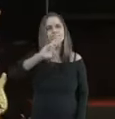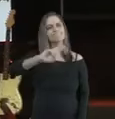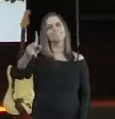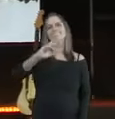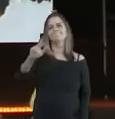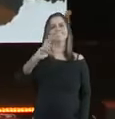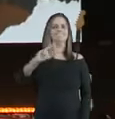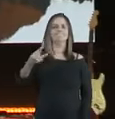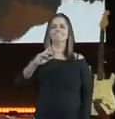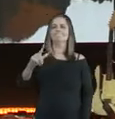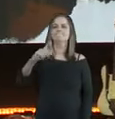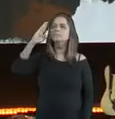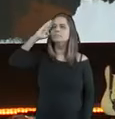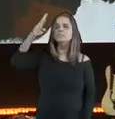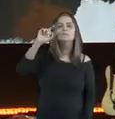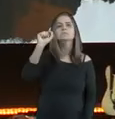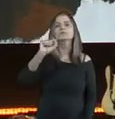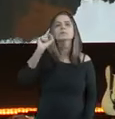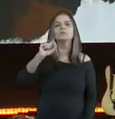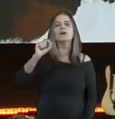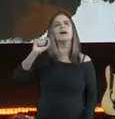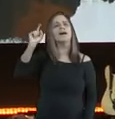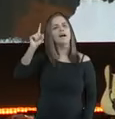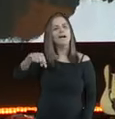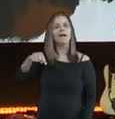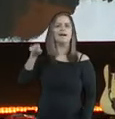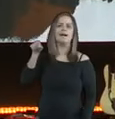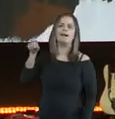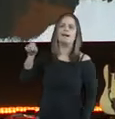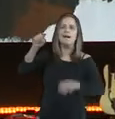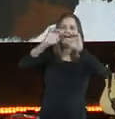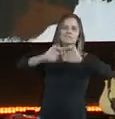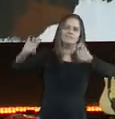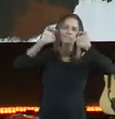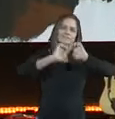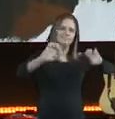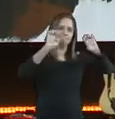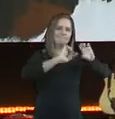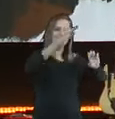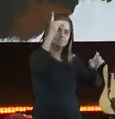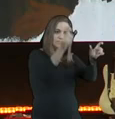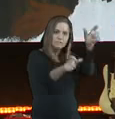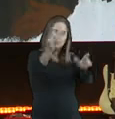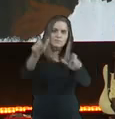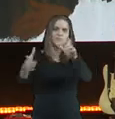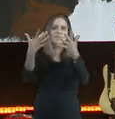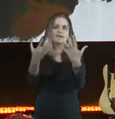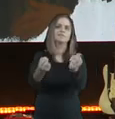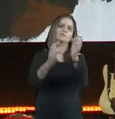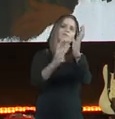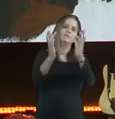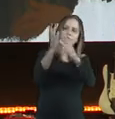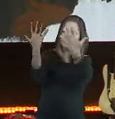Queria demais você entendesse isso. Queria demais mesmo. Queria demais que algumas pessoas aqui falassem: caramba,